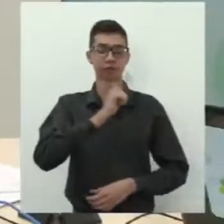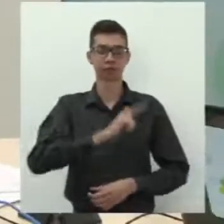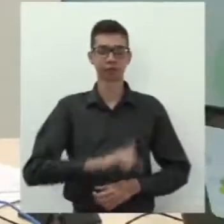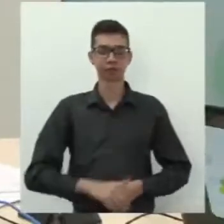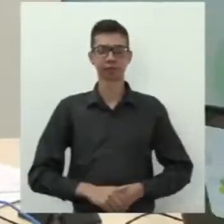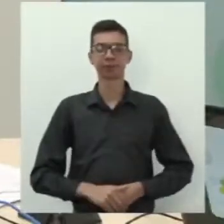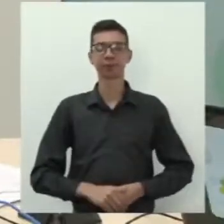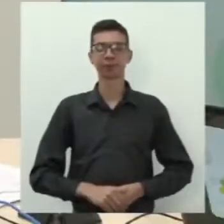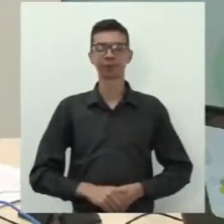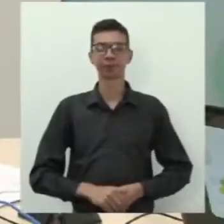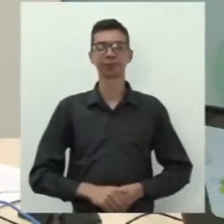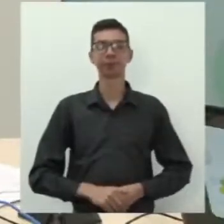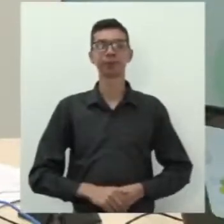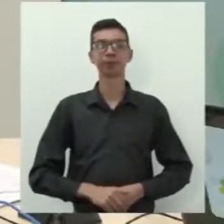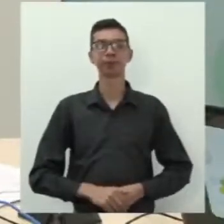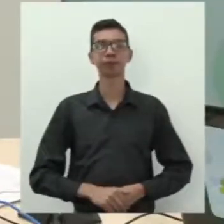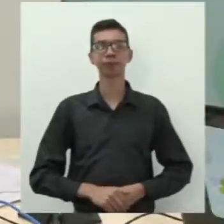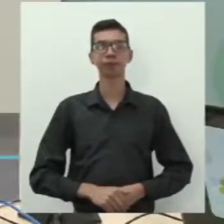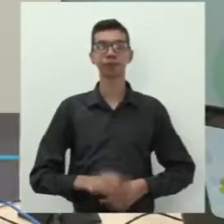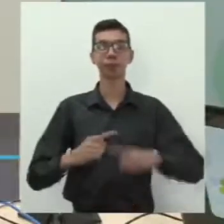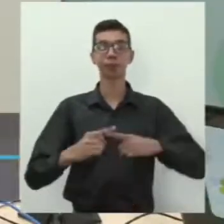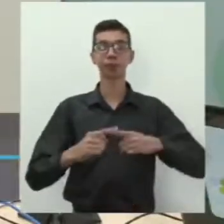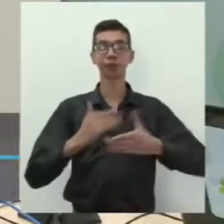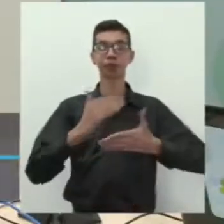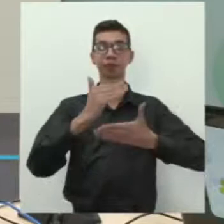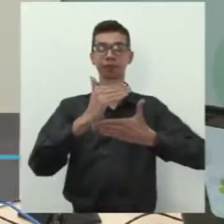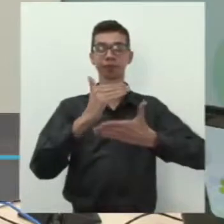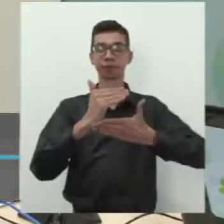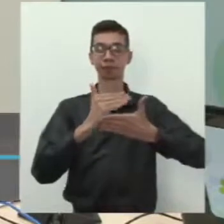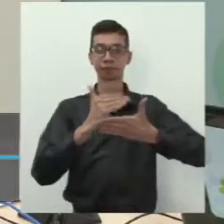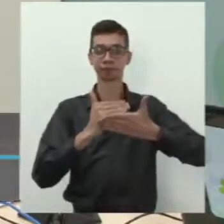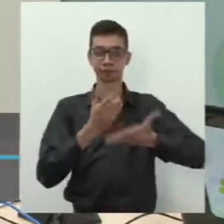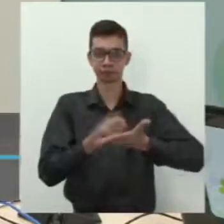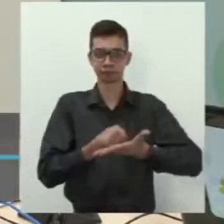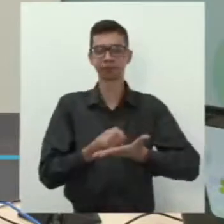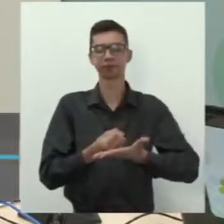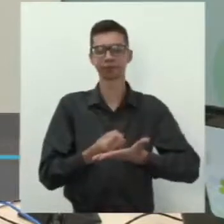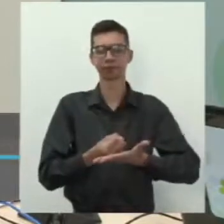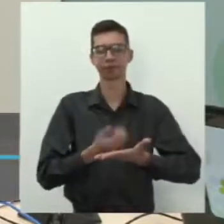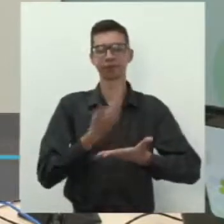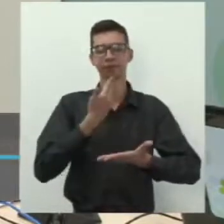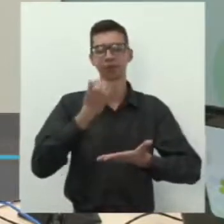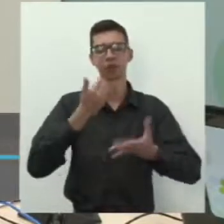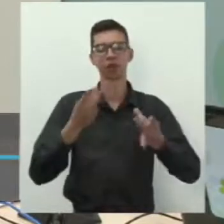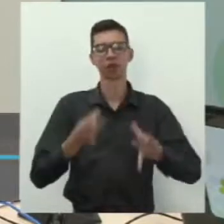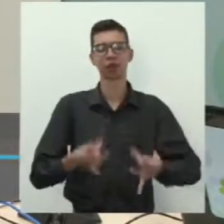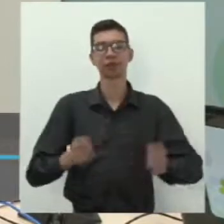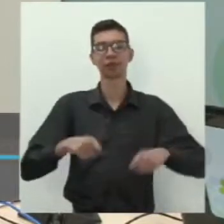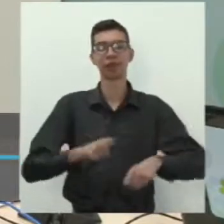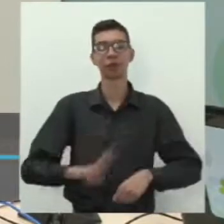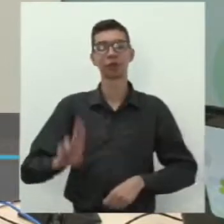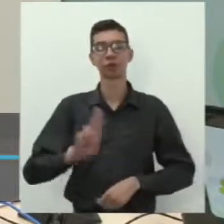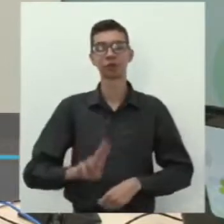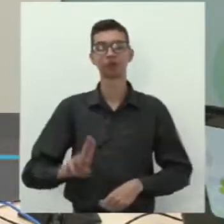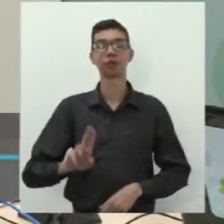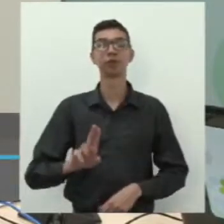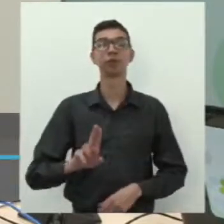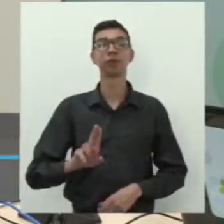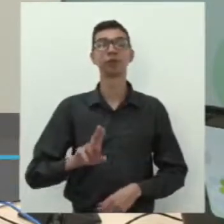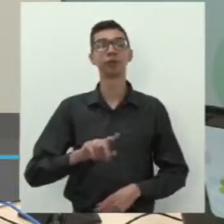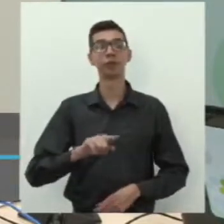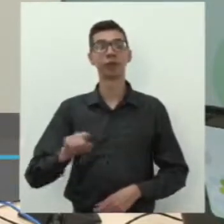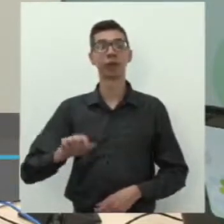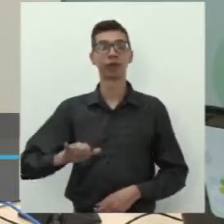elas instaladas, você tem muito mais recursos do que na versão via web. Tá? E aproveitem, vocês têm 5 licenças para